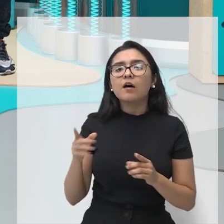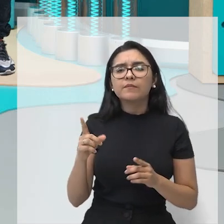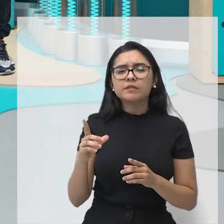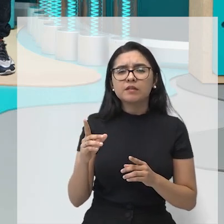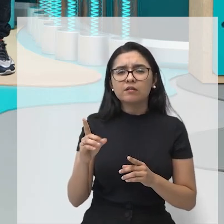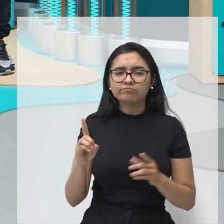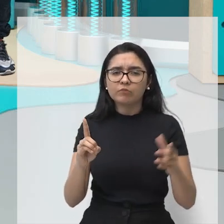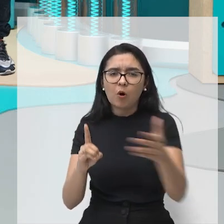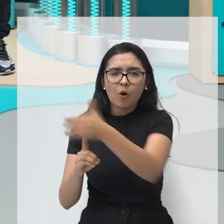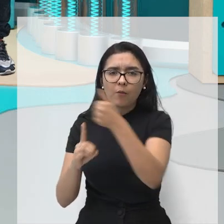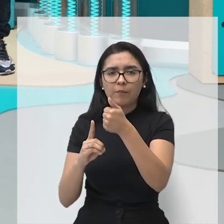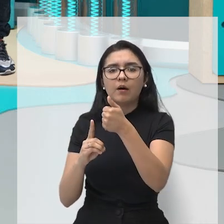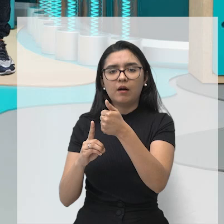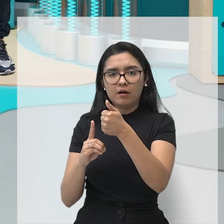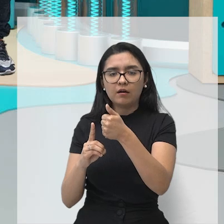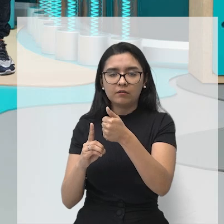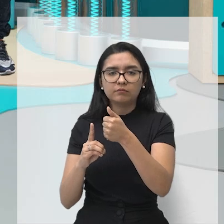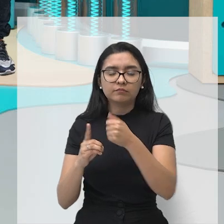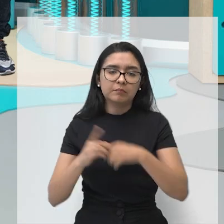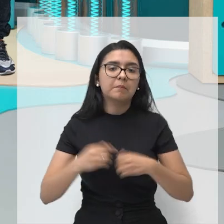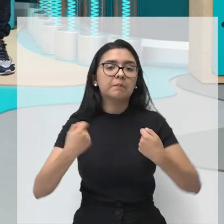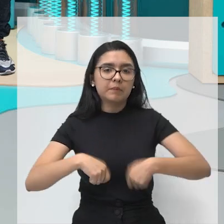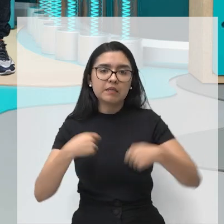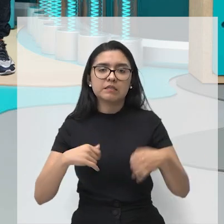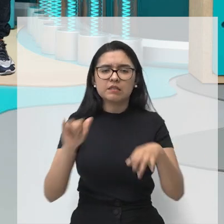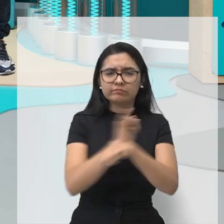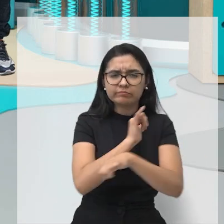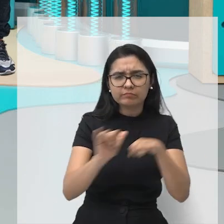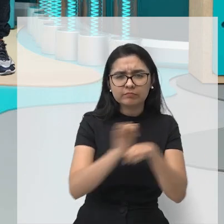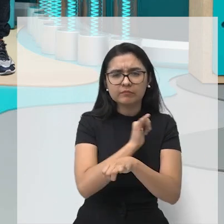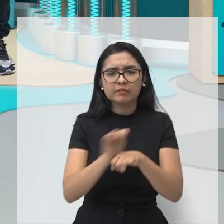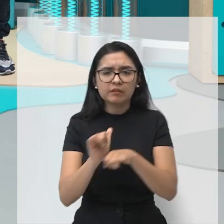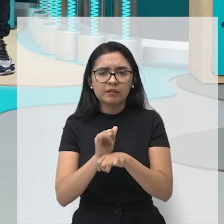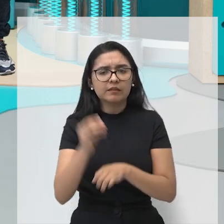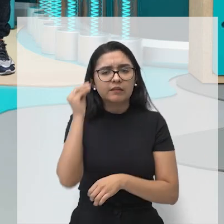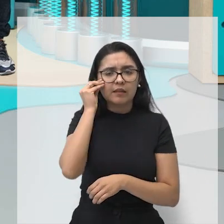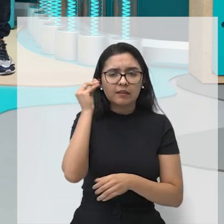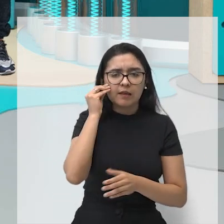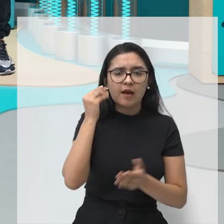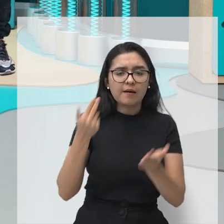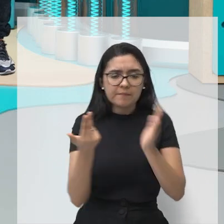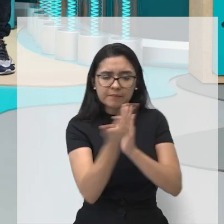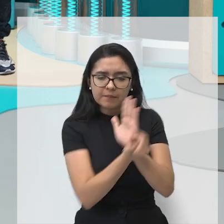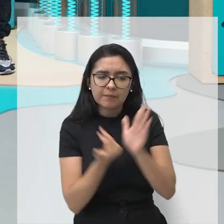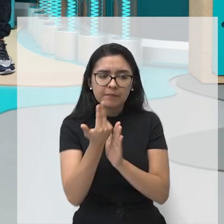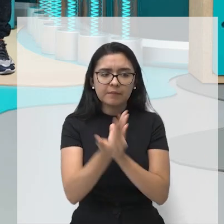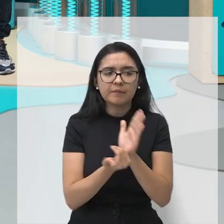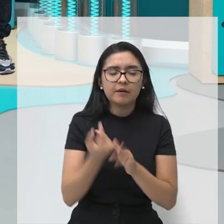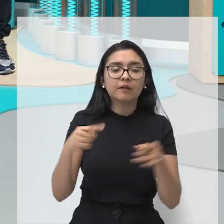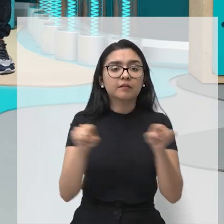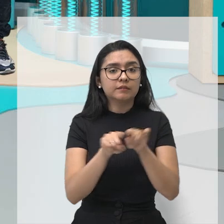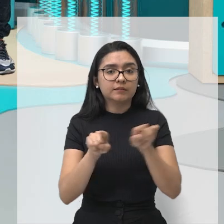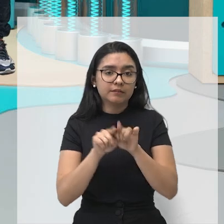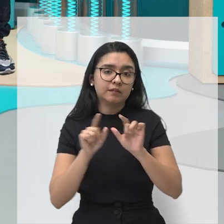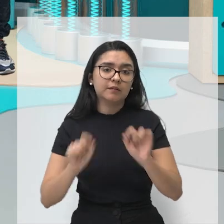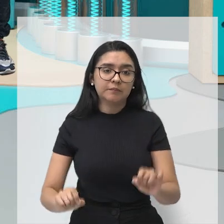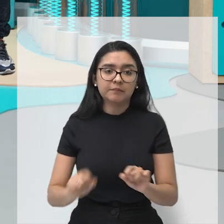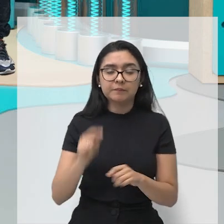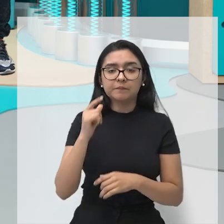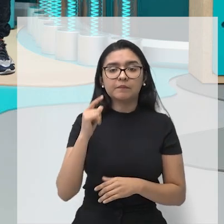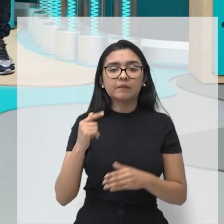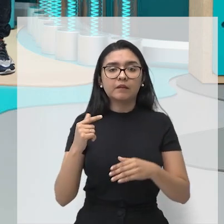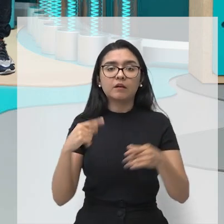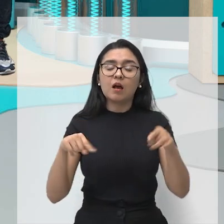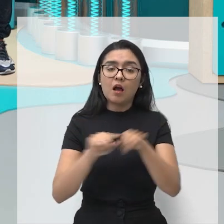da base inimiga, e para isso vai precisar de muita estratégia, tentar desenhar um caminho, sacrificar alguns companheiros nessa